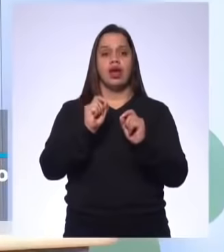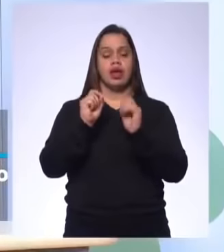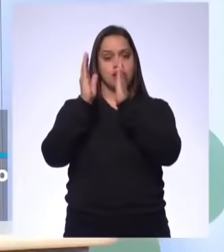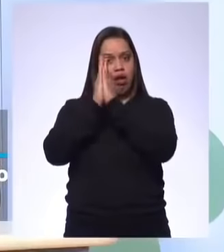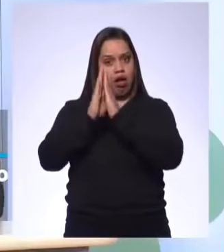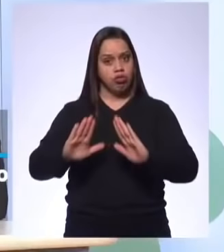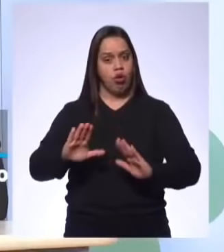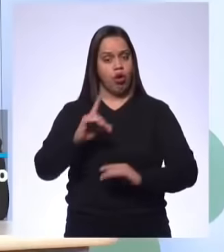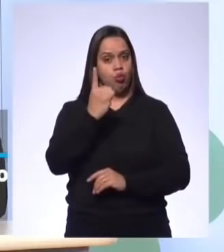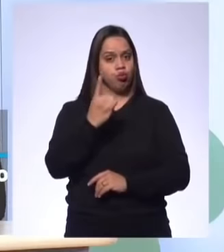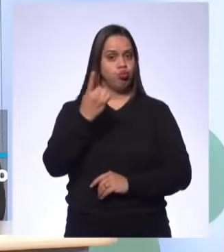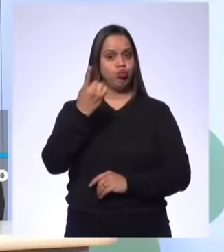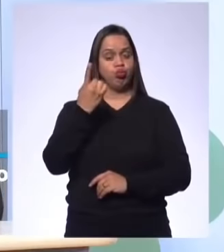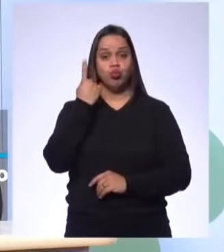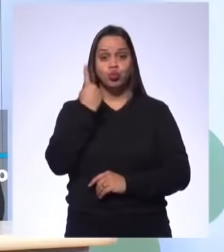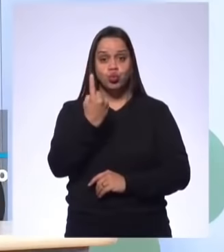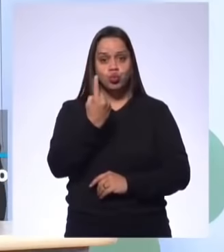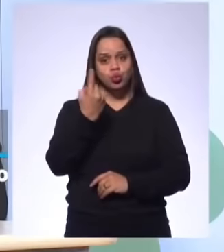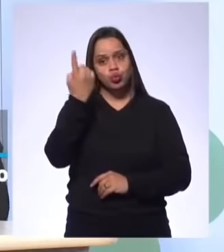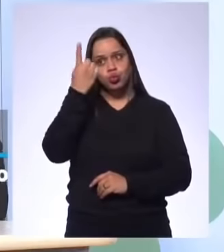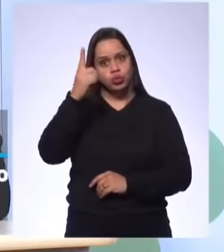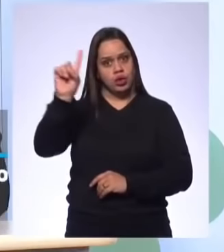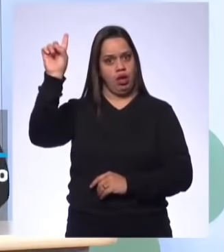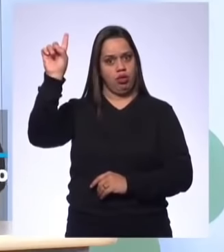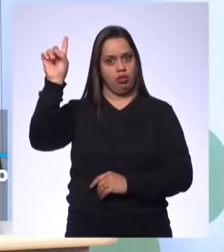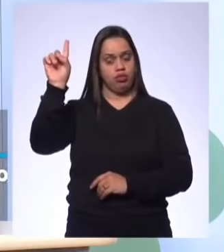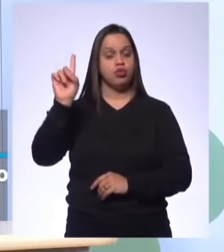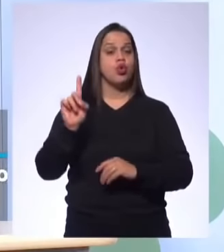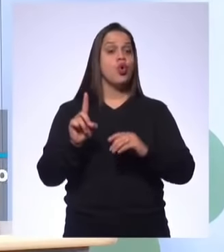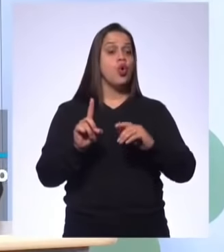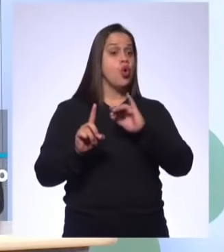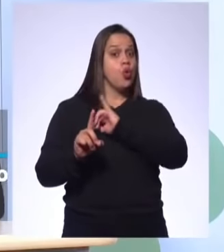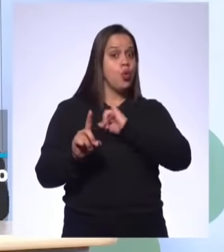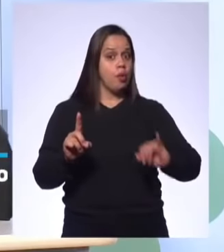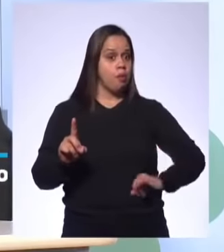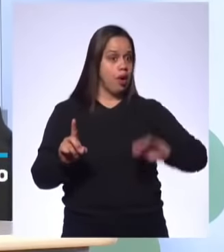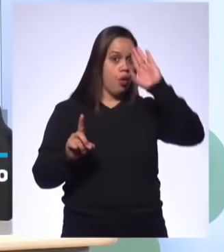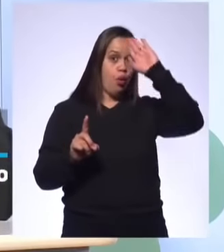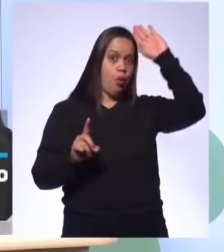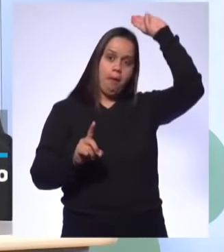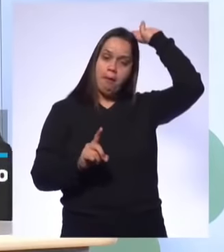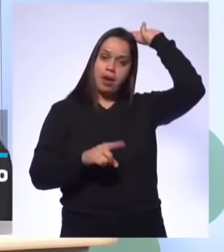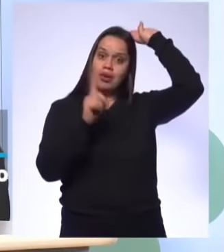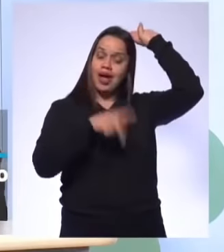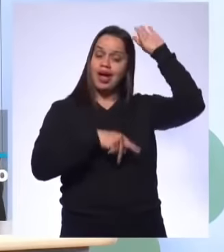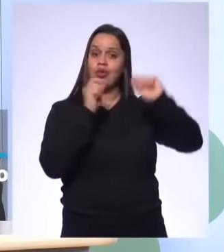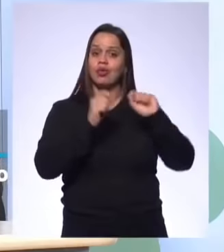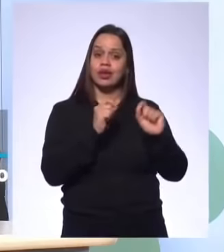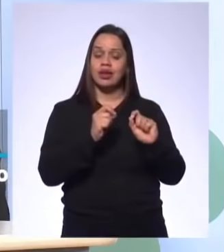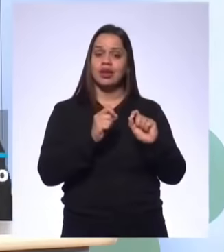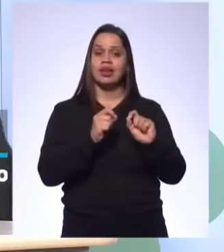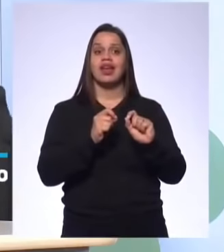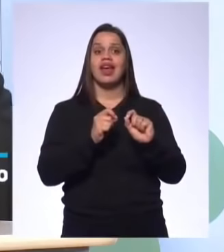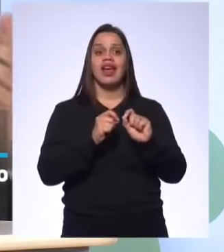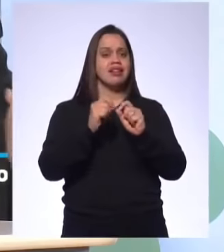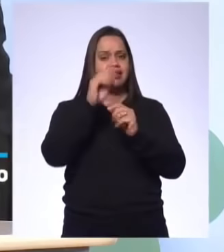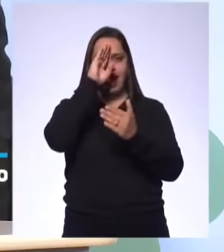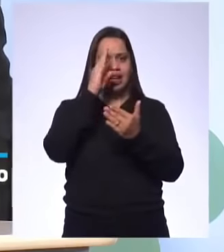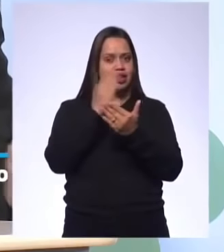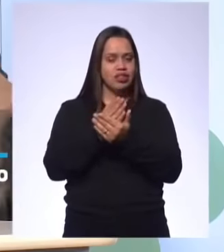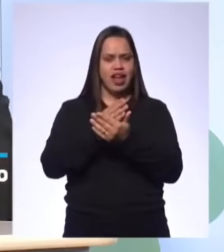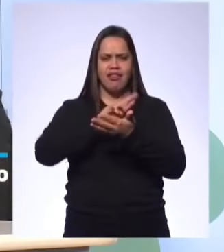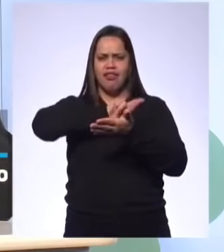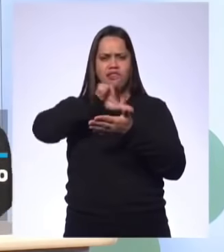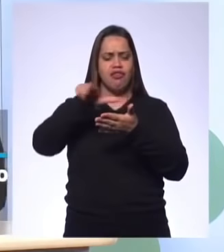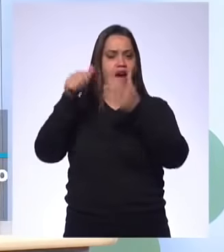único Deus. Os romanos eram politeístas, então você tem vários deuses, assim também como os